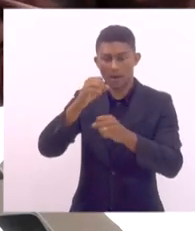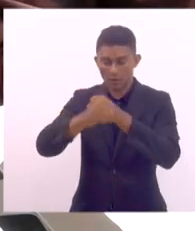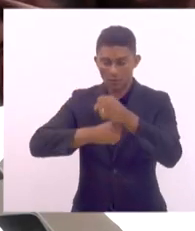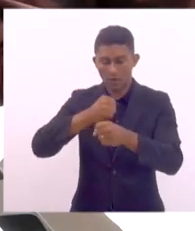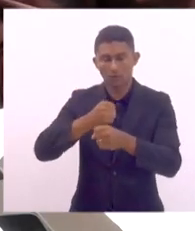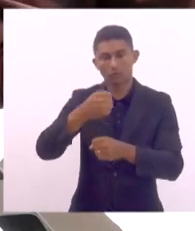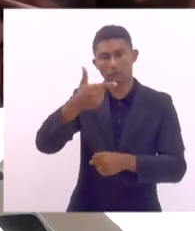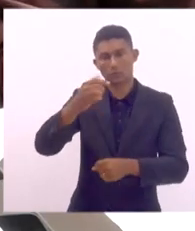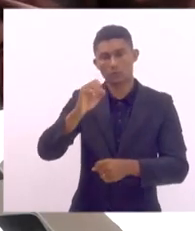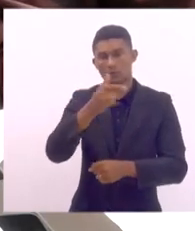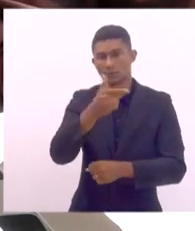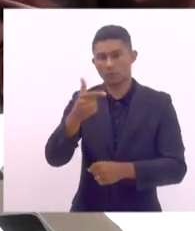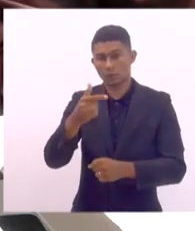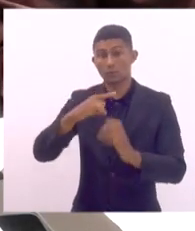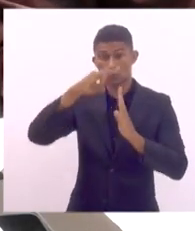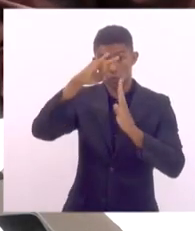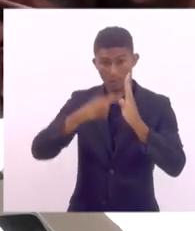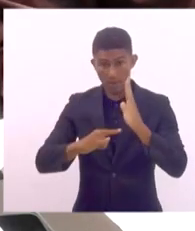respondeu